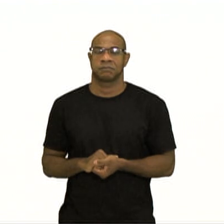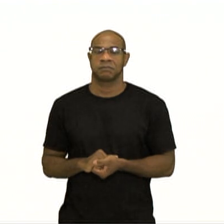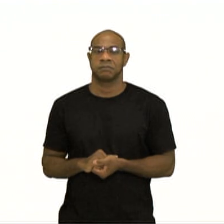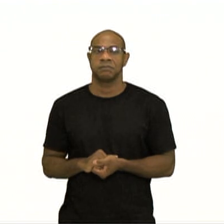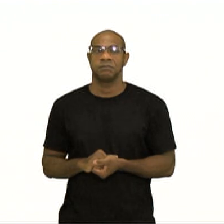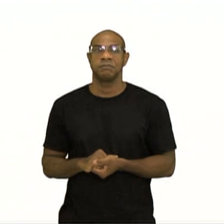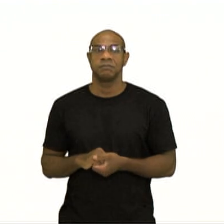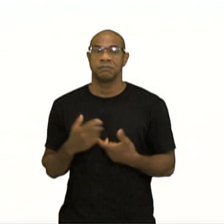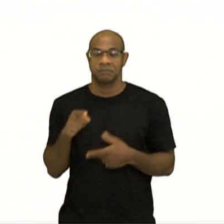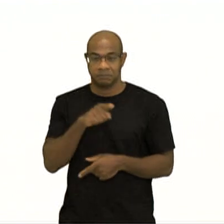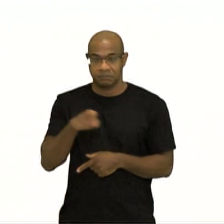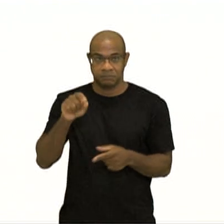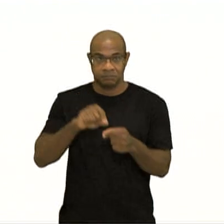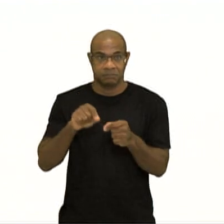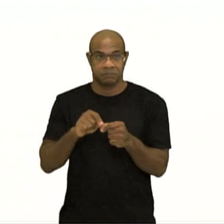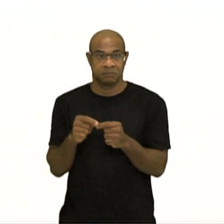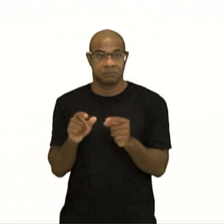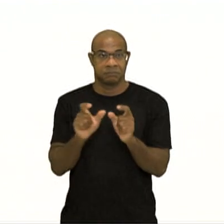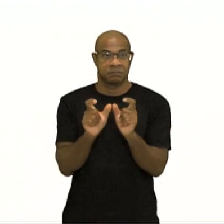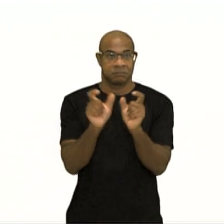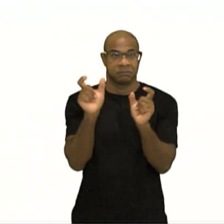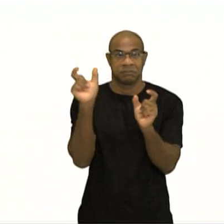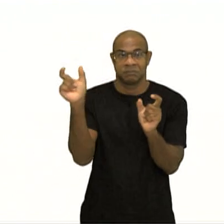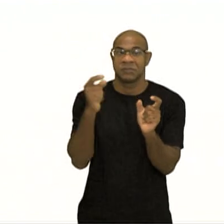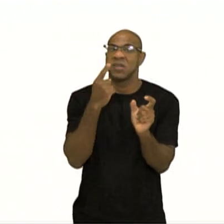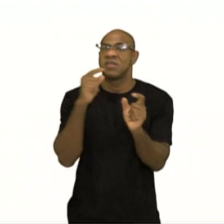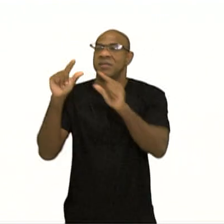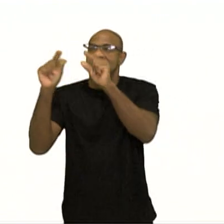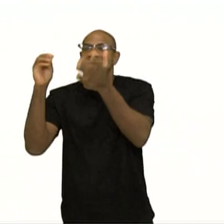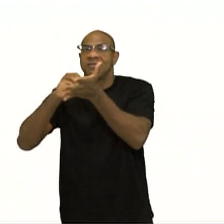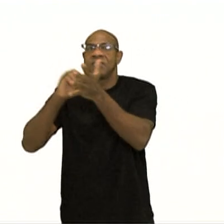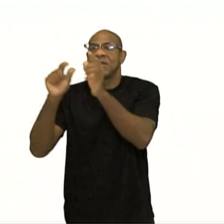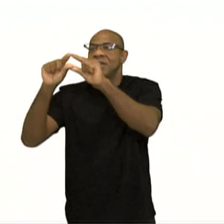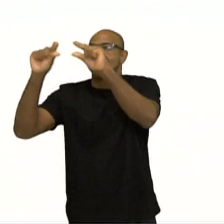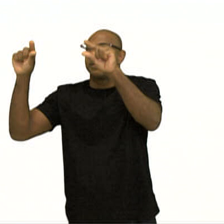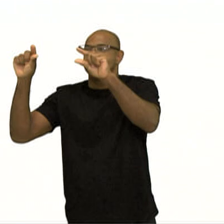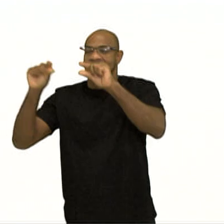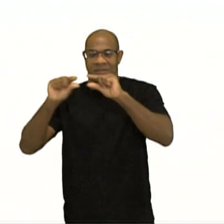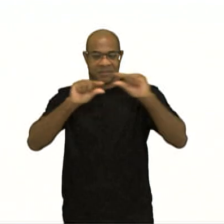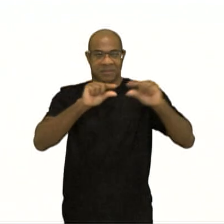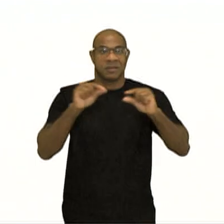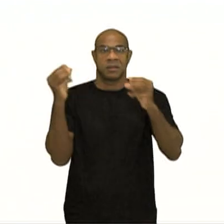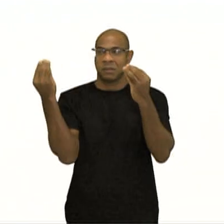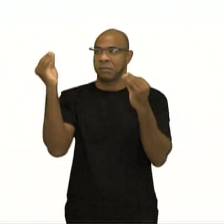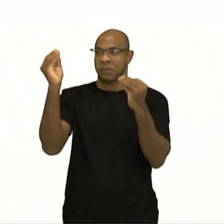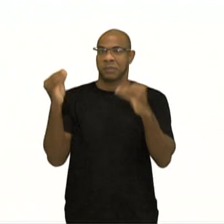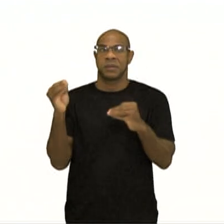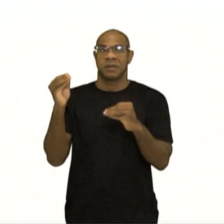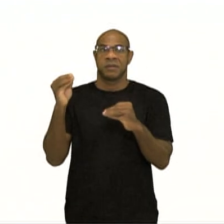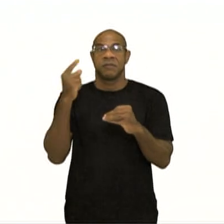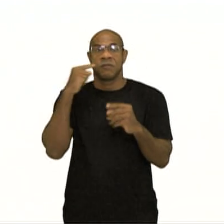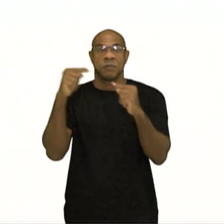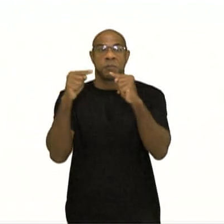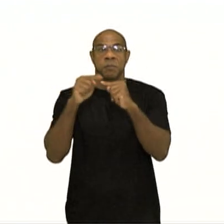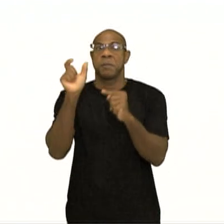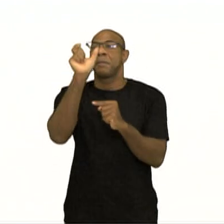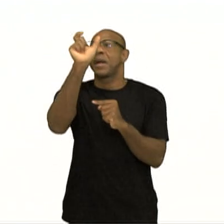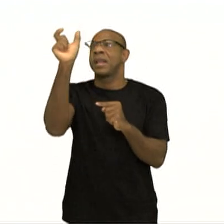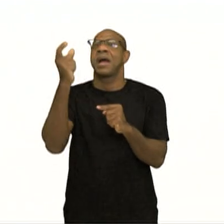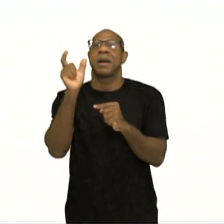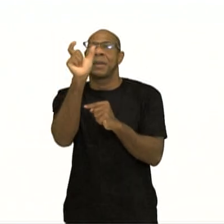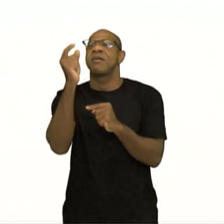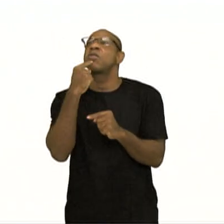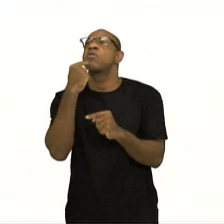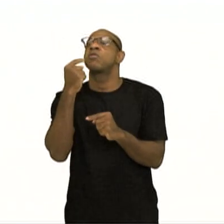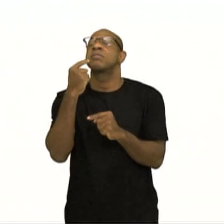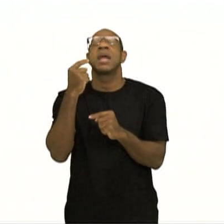couldn't. É para você preencher essas 4 lacunas que estão em vermelho com as palavras em azul. Tá